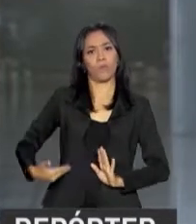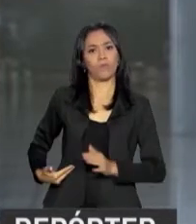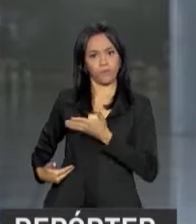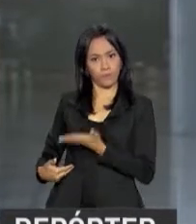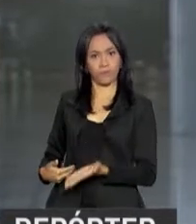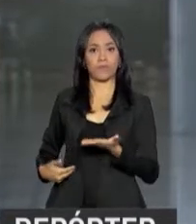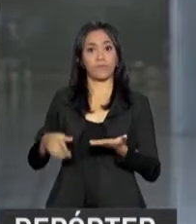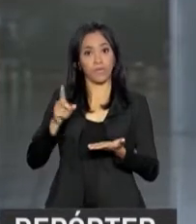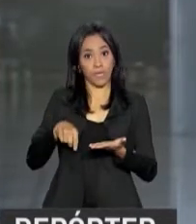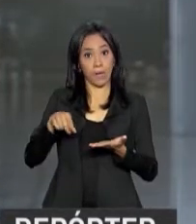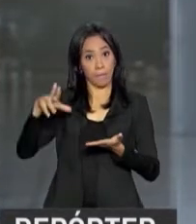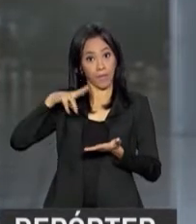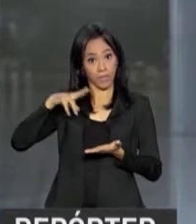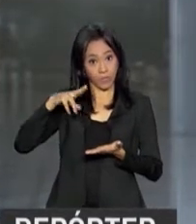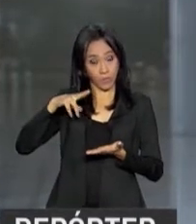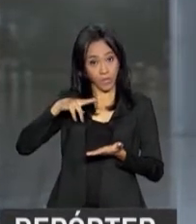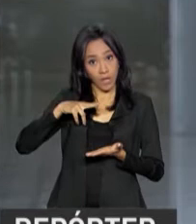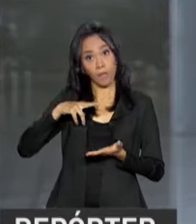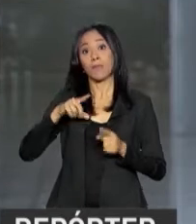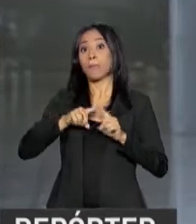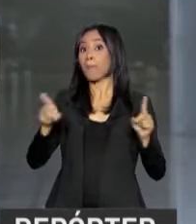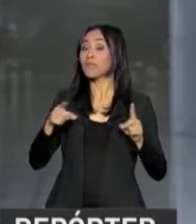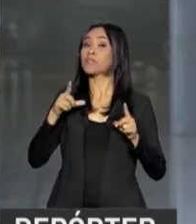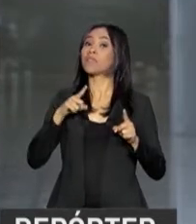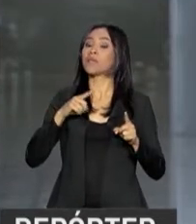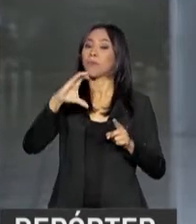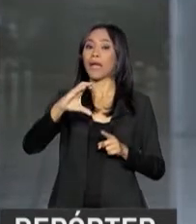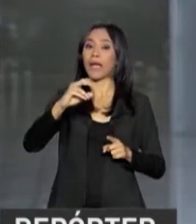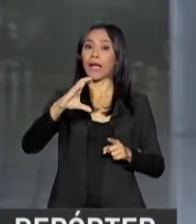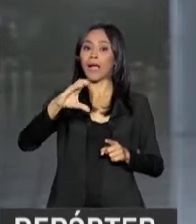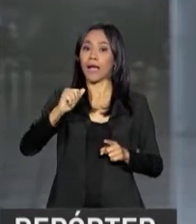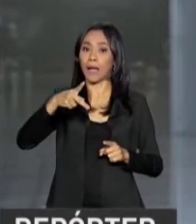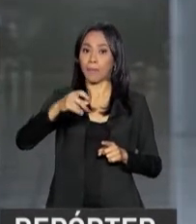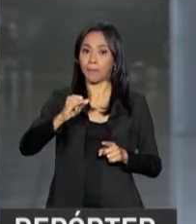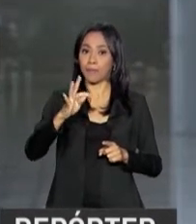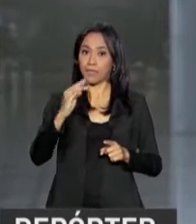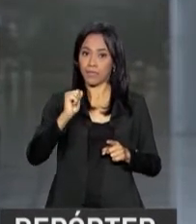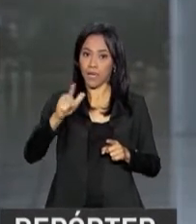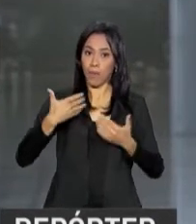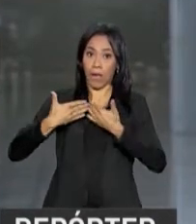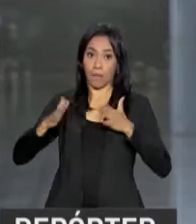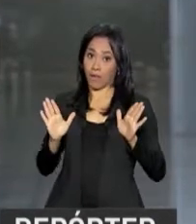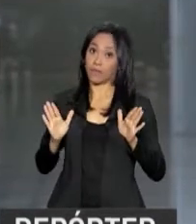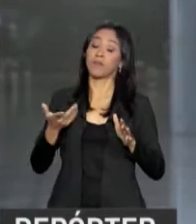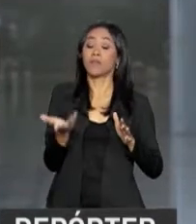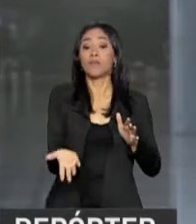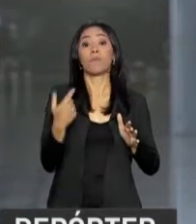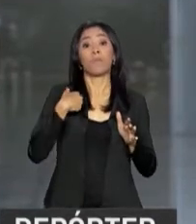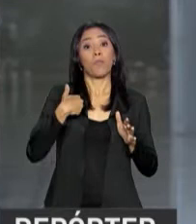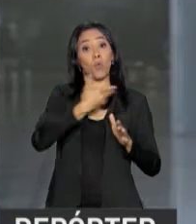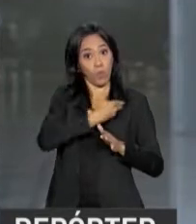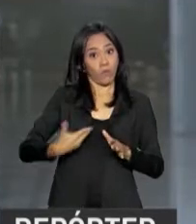privada e de capital aberto por visado ou seja ela não tem um controlador o governo brasileiro tem uma